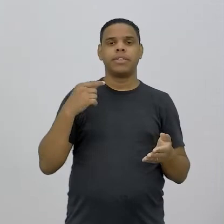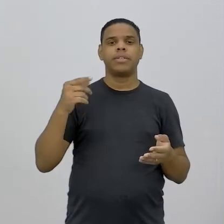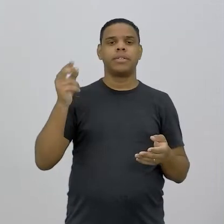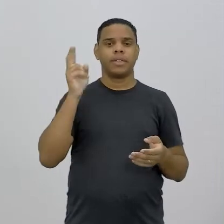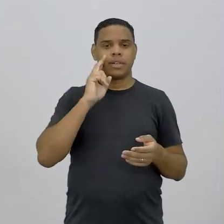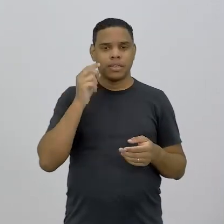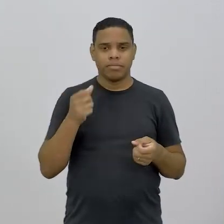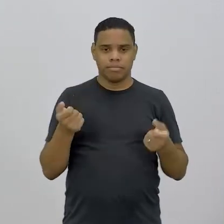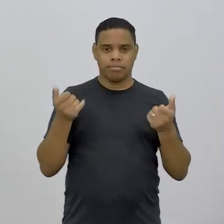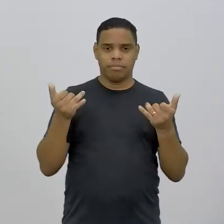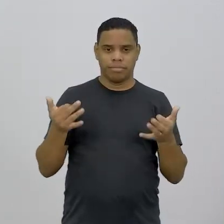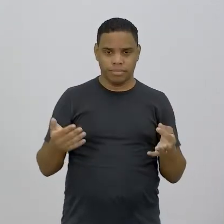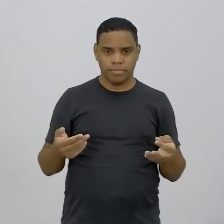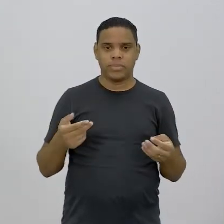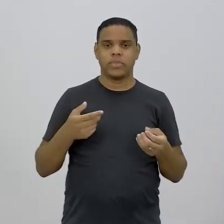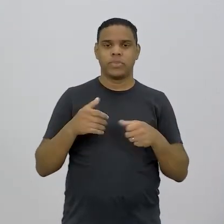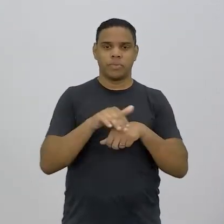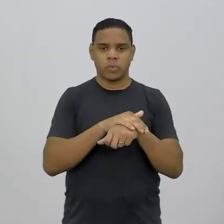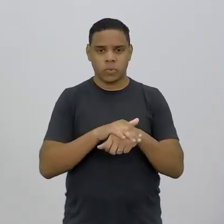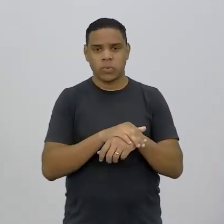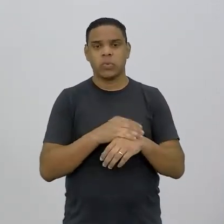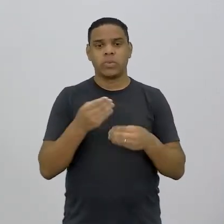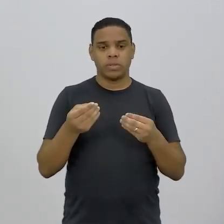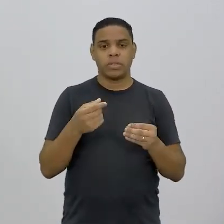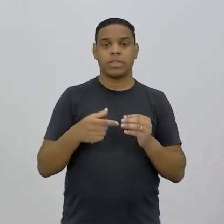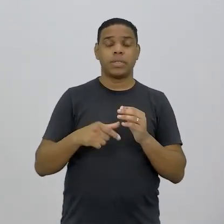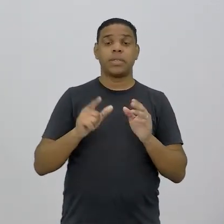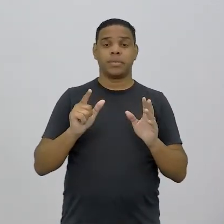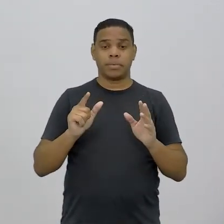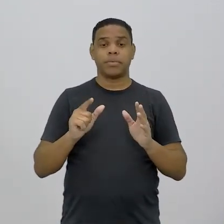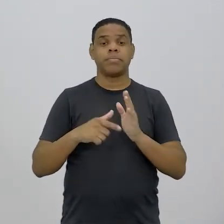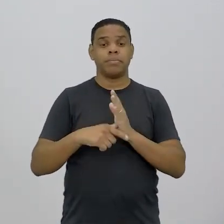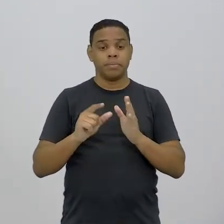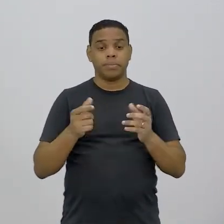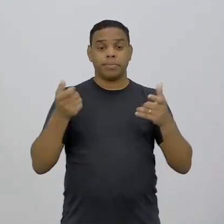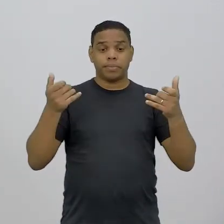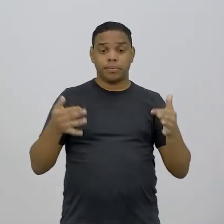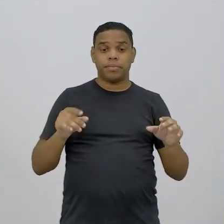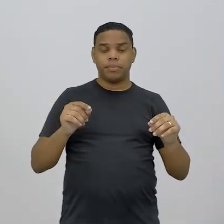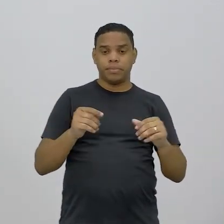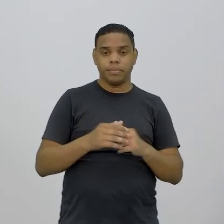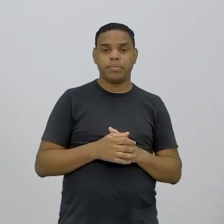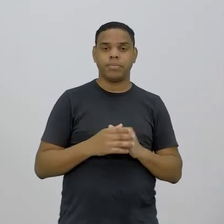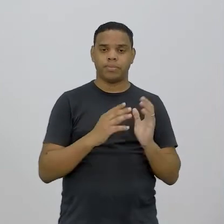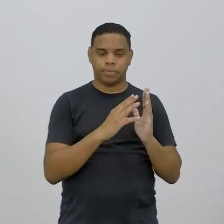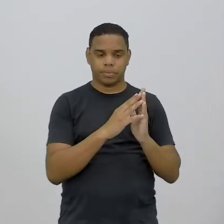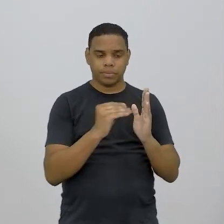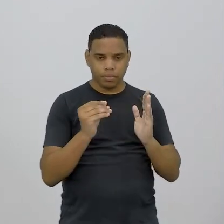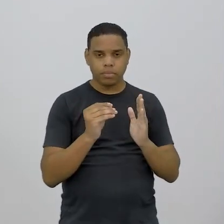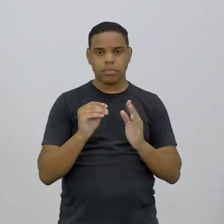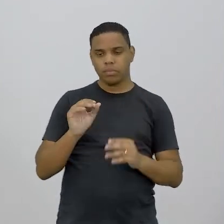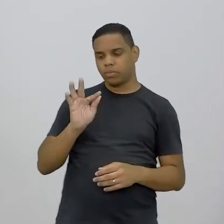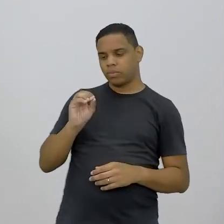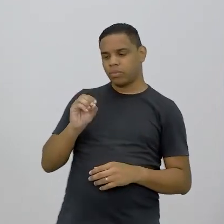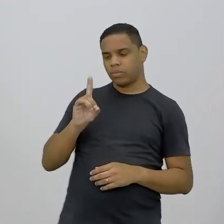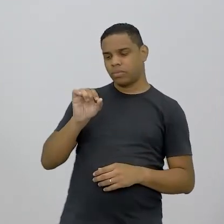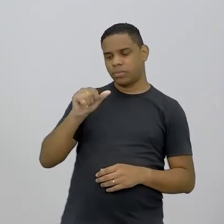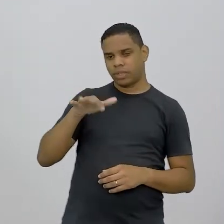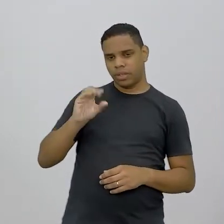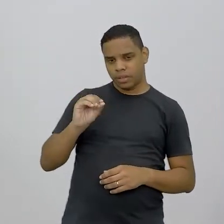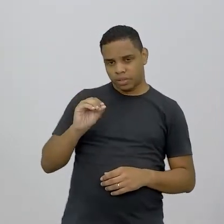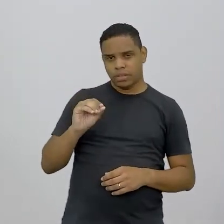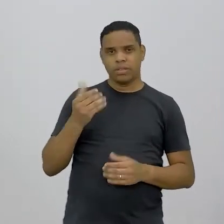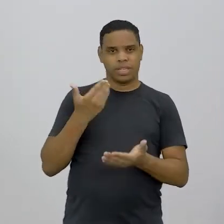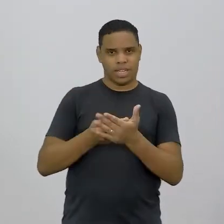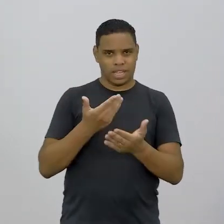retornando tudo que eu falei, a gente está indo para antes desses modelos do Fordismo, porque isso ficou na